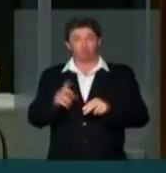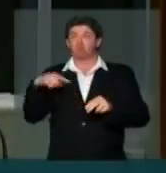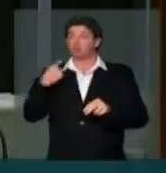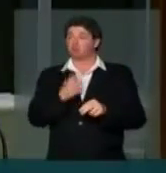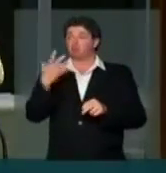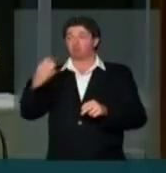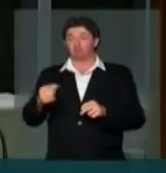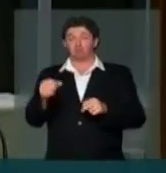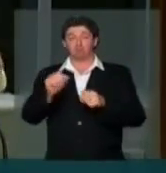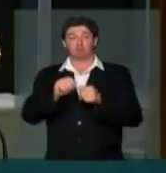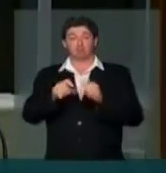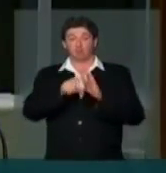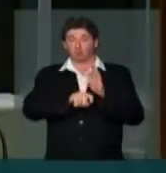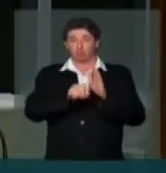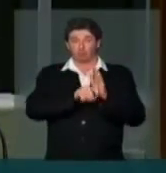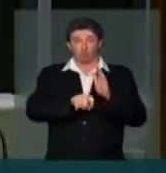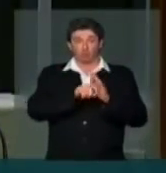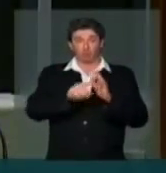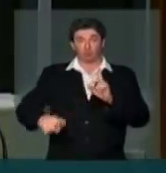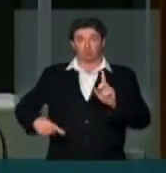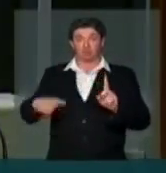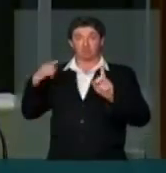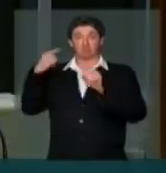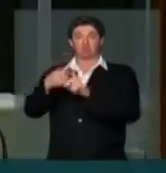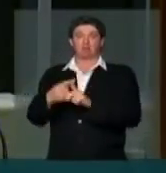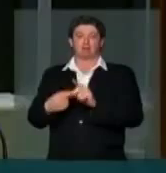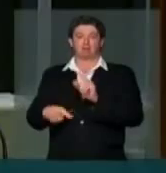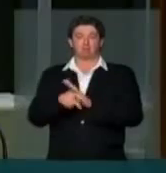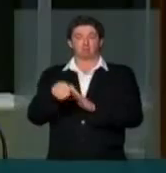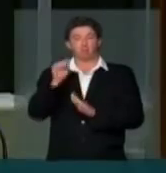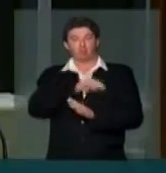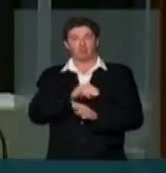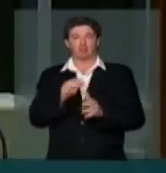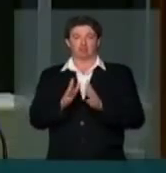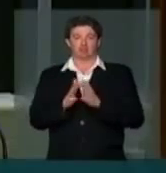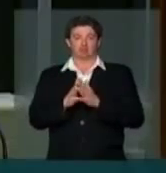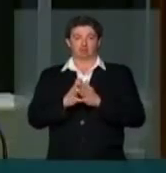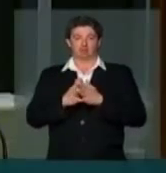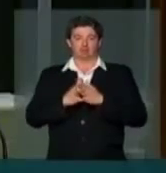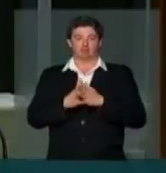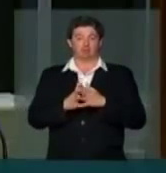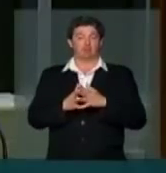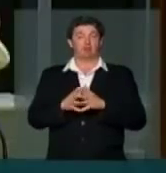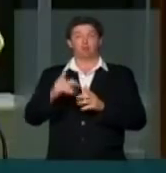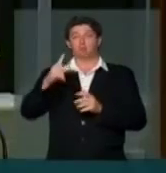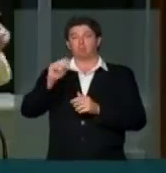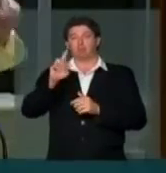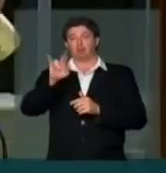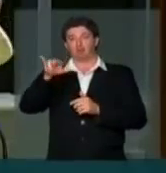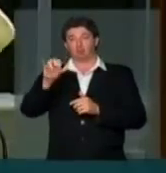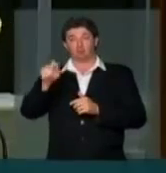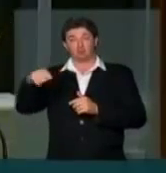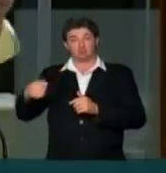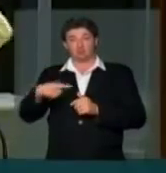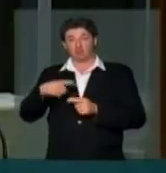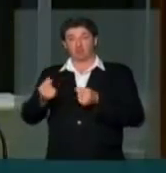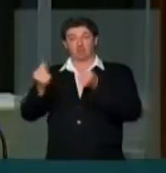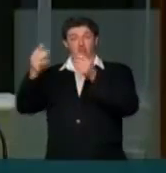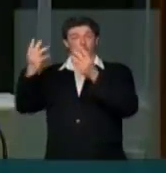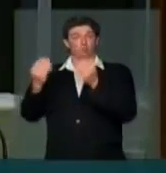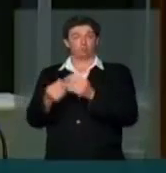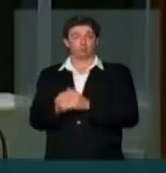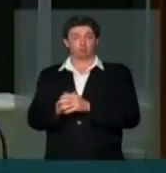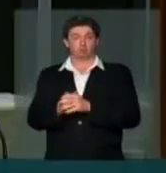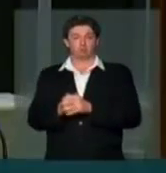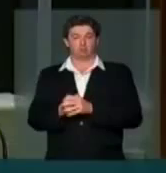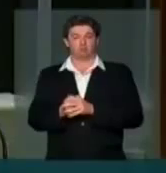vamos criar um imposto a ampliar sobre a renda e o patrimônio daqueles que o têm muito.